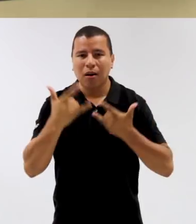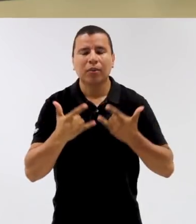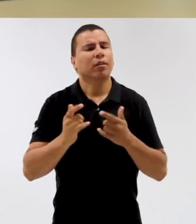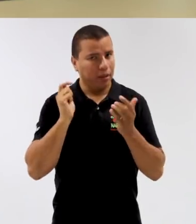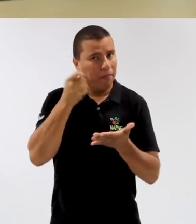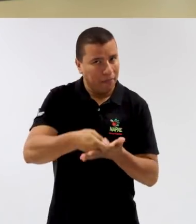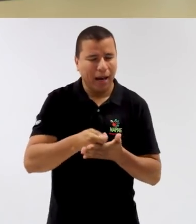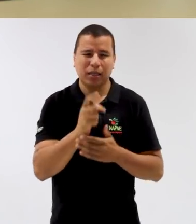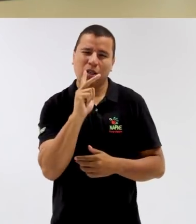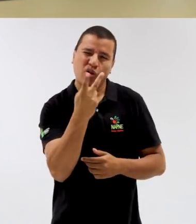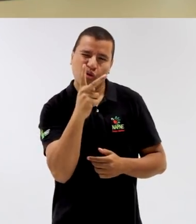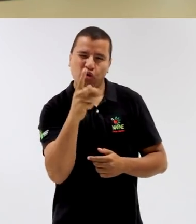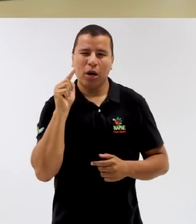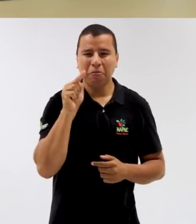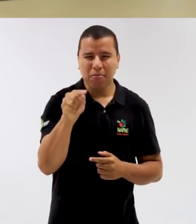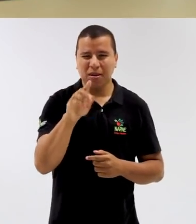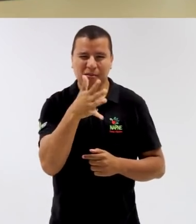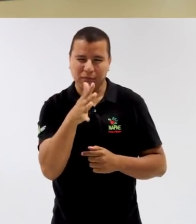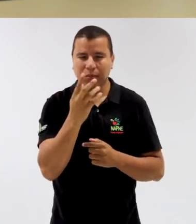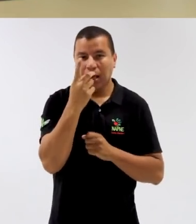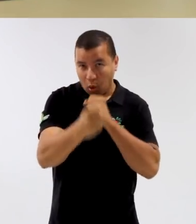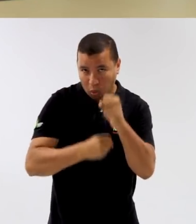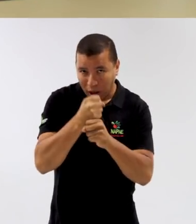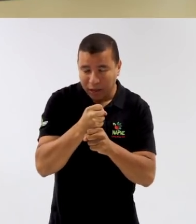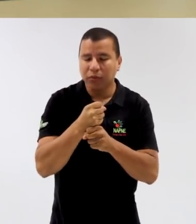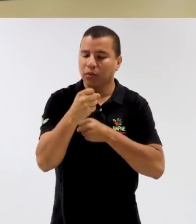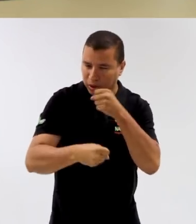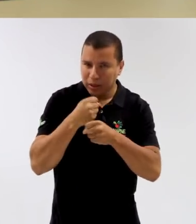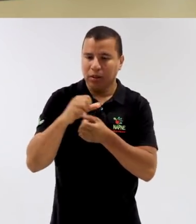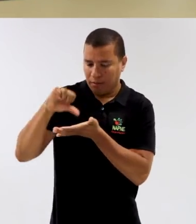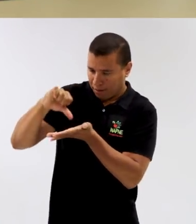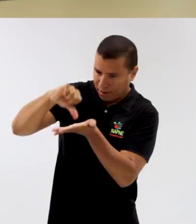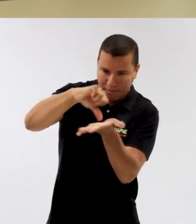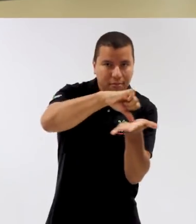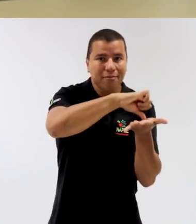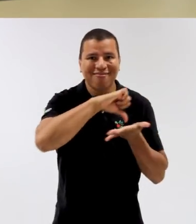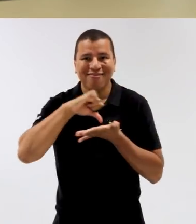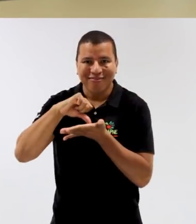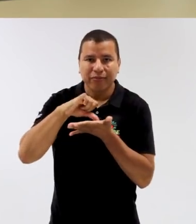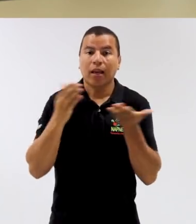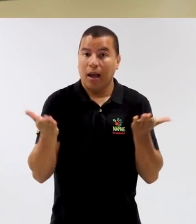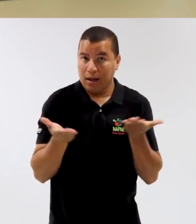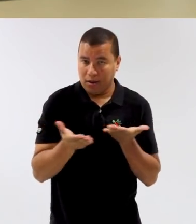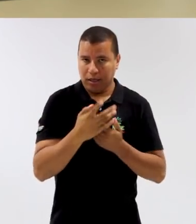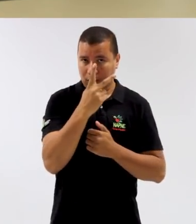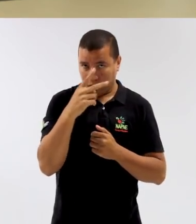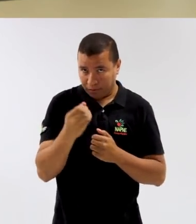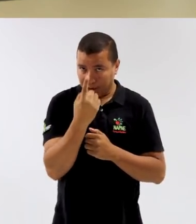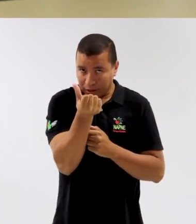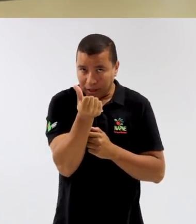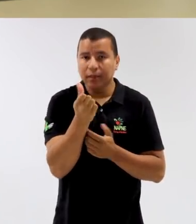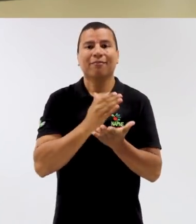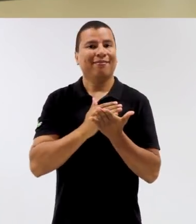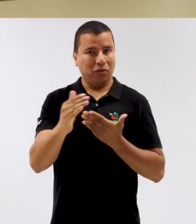na casa dos 2 mil reais por ano para cada campus no ano de 2016 então teve um segundo